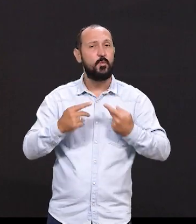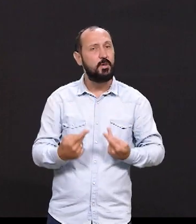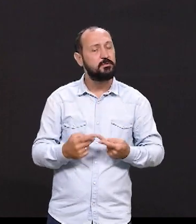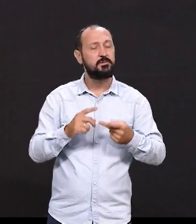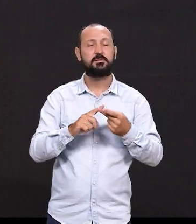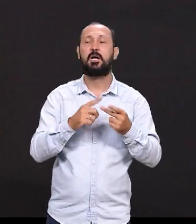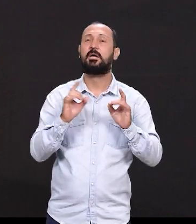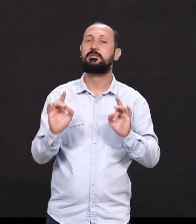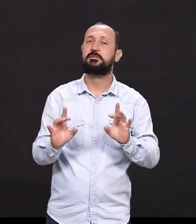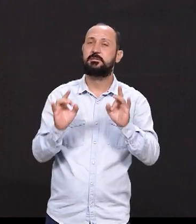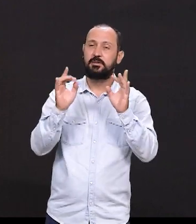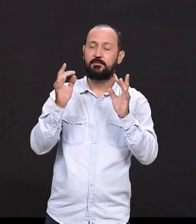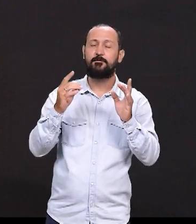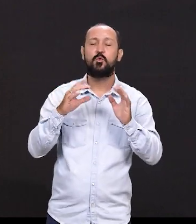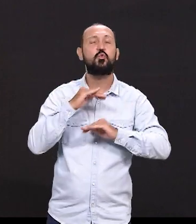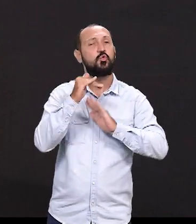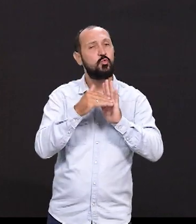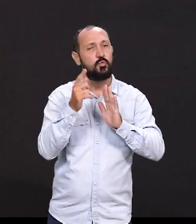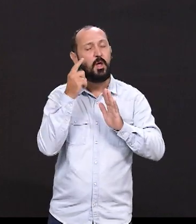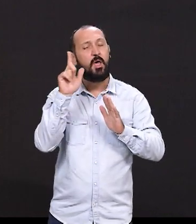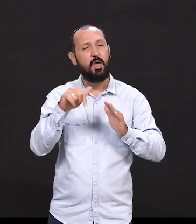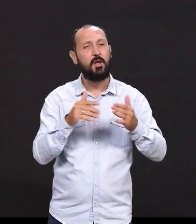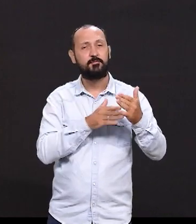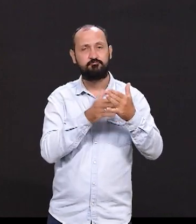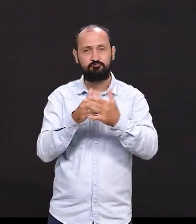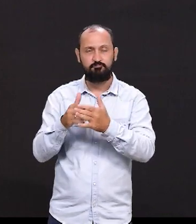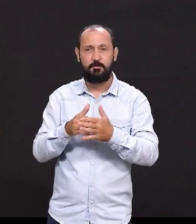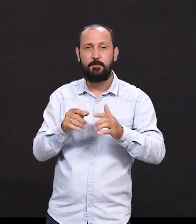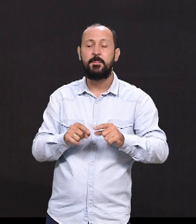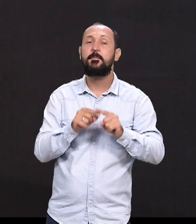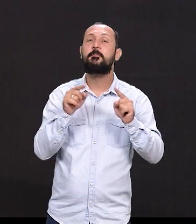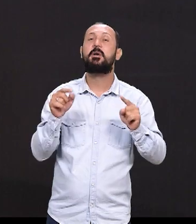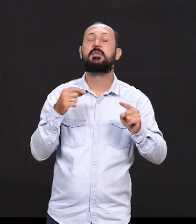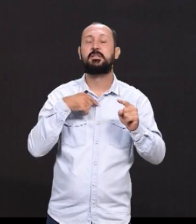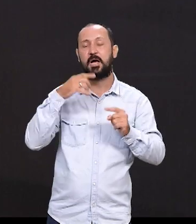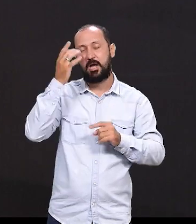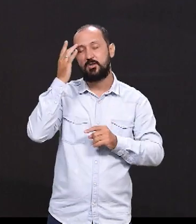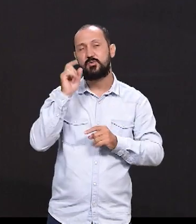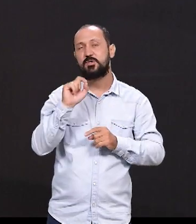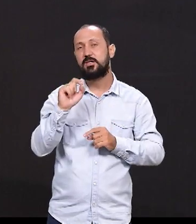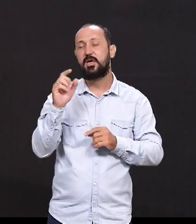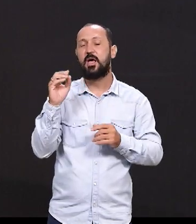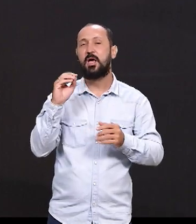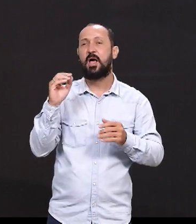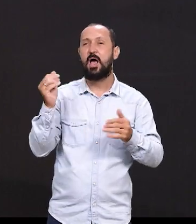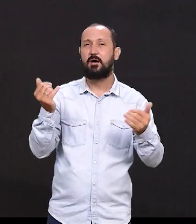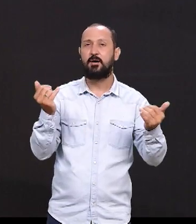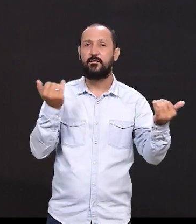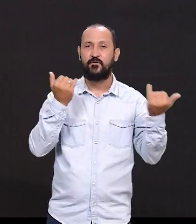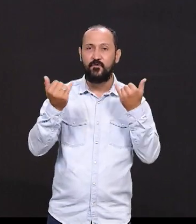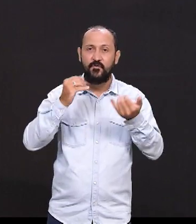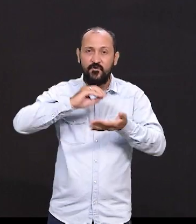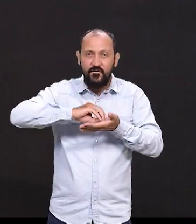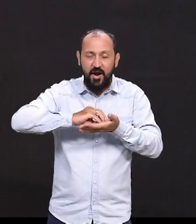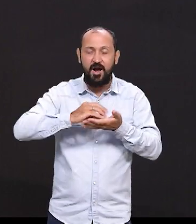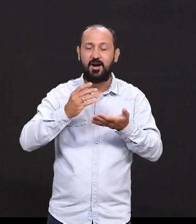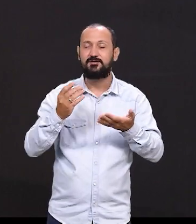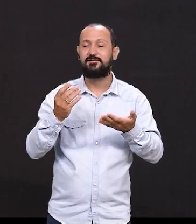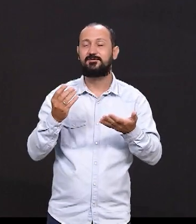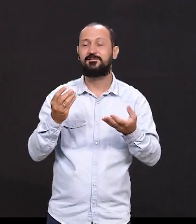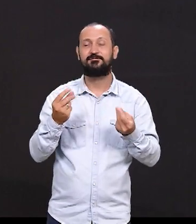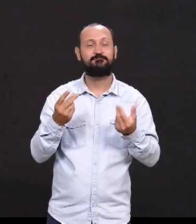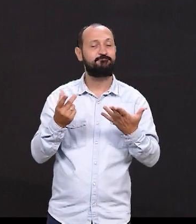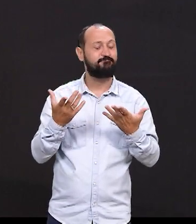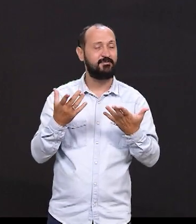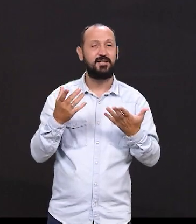equipe humanizada uma equipe especializada tudo isso são obstáculos mas a eu acho que a desinformação ela é